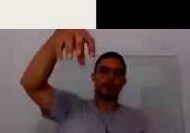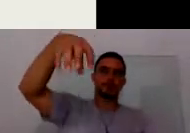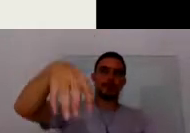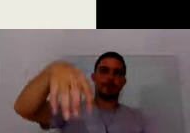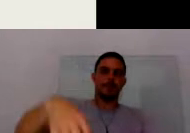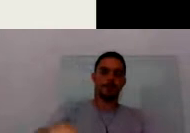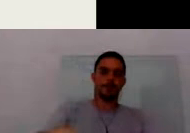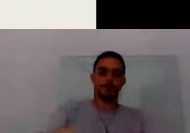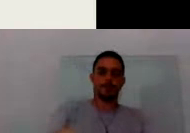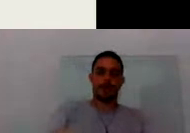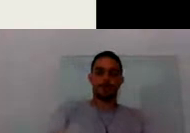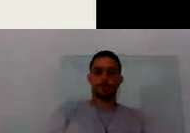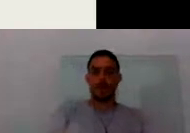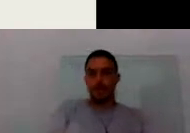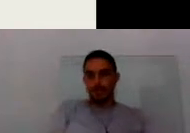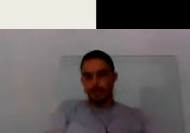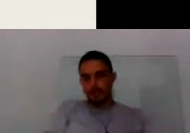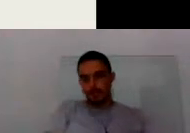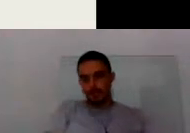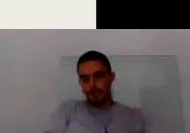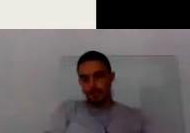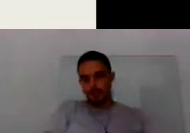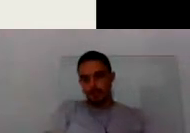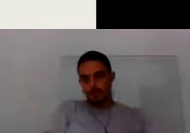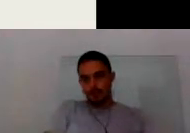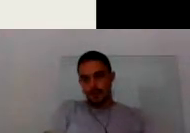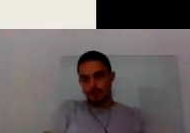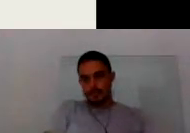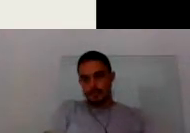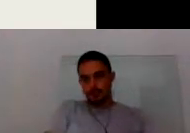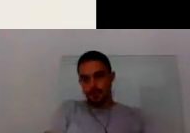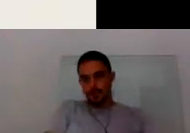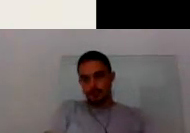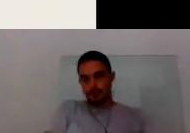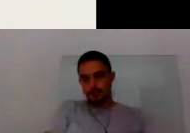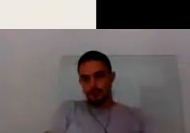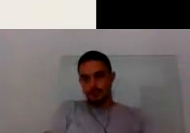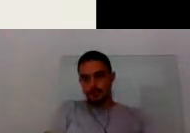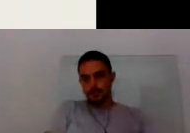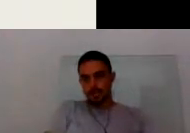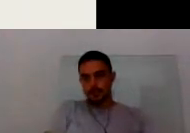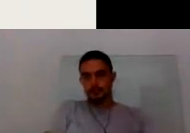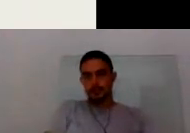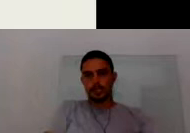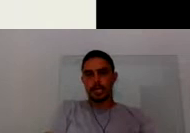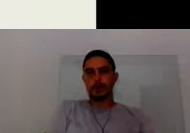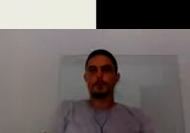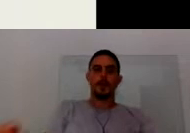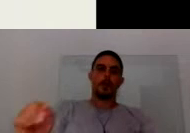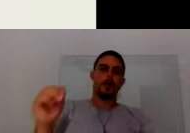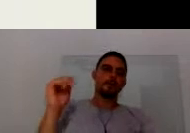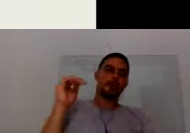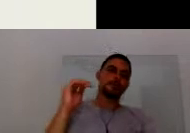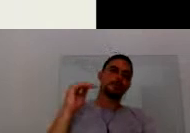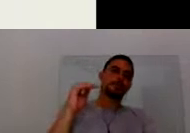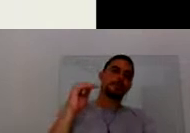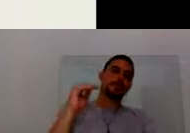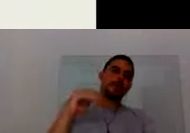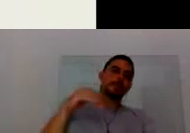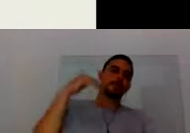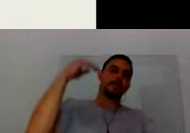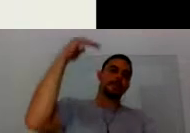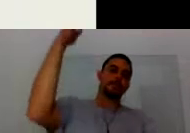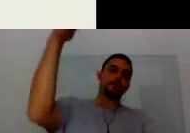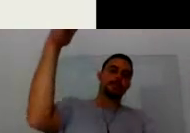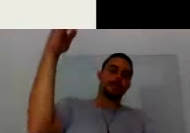sai na superfície e vai até a profundidade. Para que a gente tenha uma zona, uma parte saturada, o solo com saturação total, óbvio que a gente